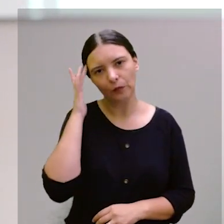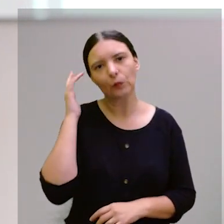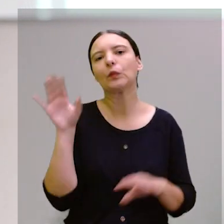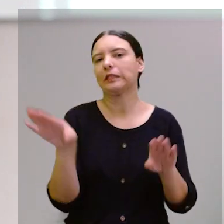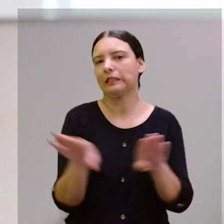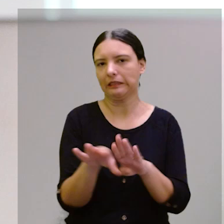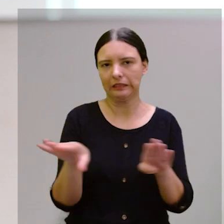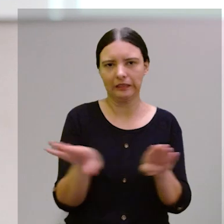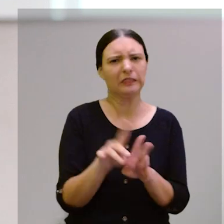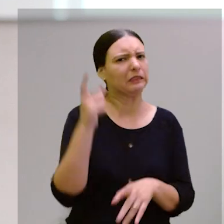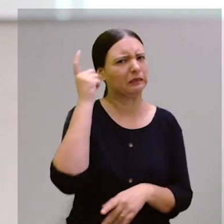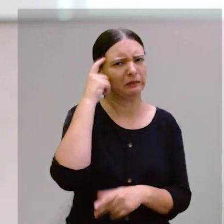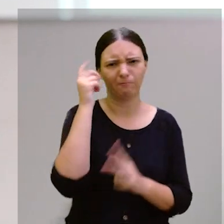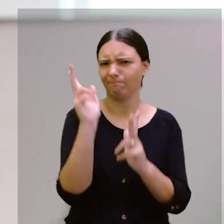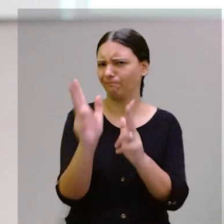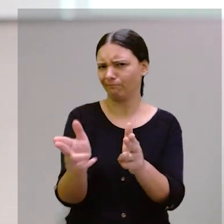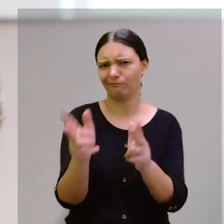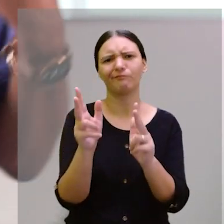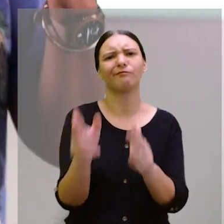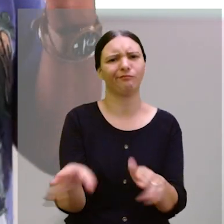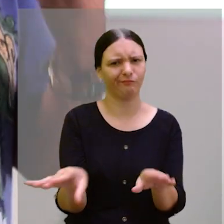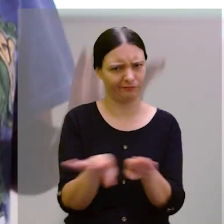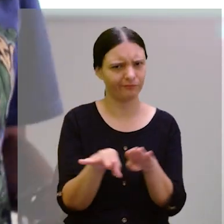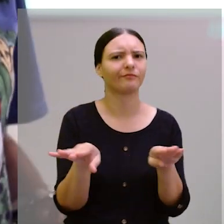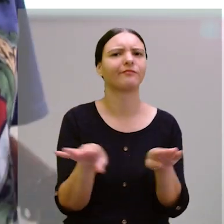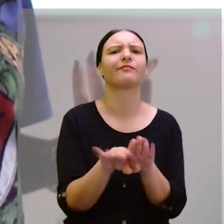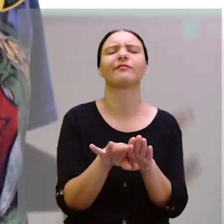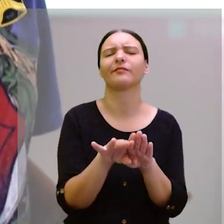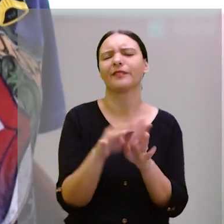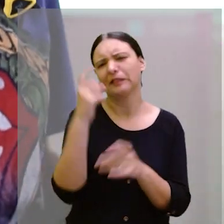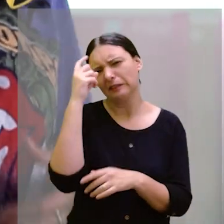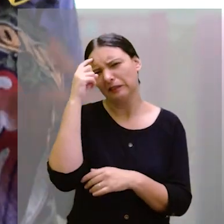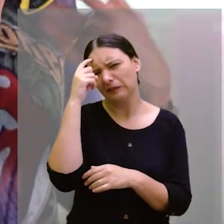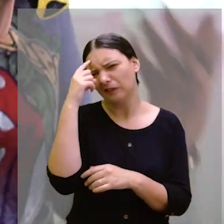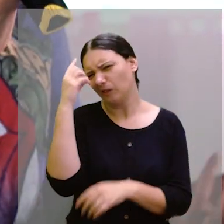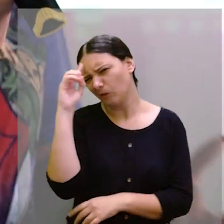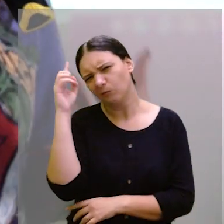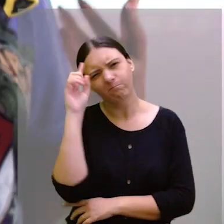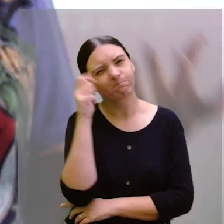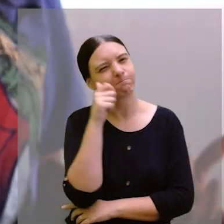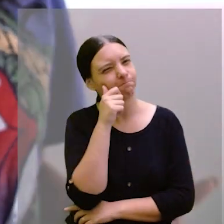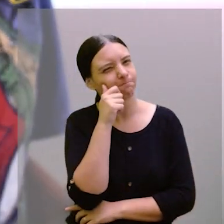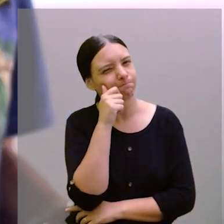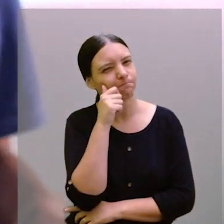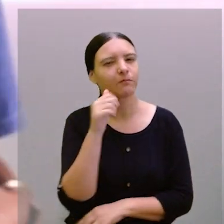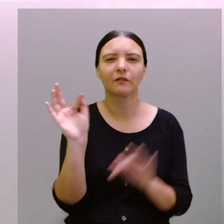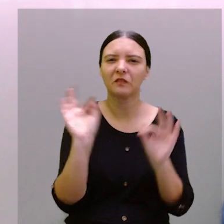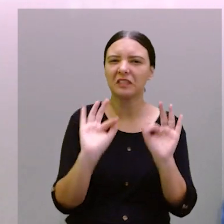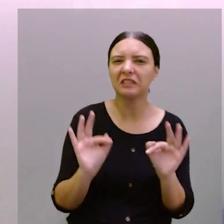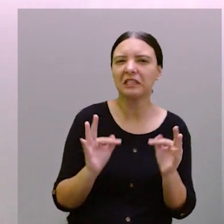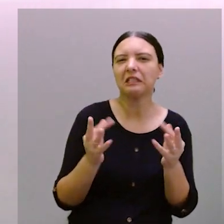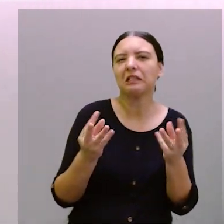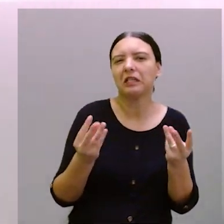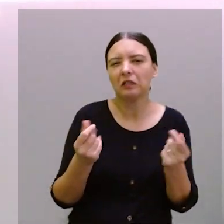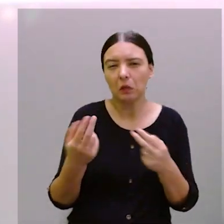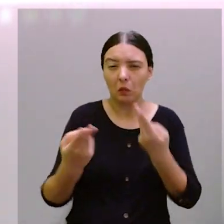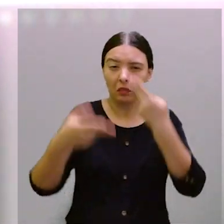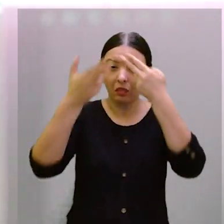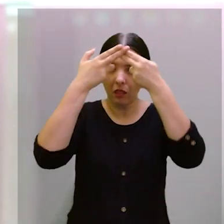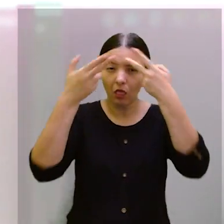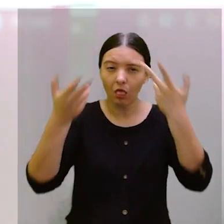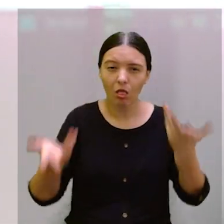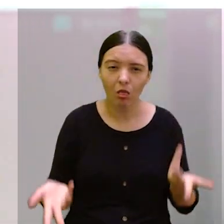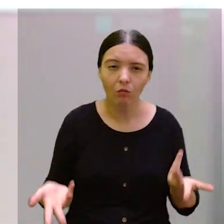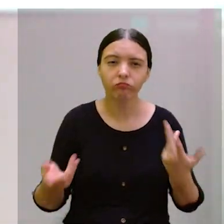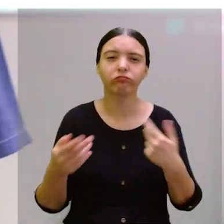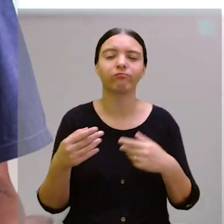essas questões. Nós temos os nossos questionamentos, as nossas pequenas infelicidades, os nossos traumas, as nossas